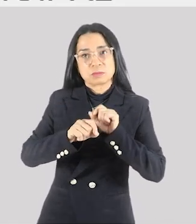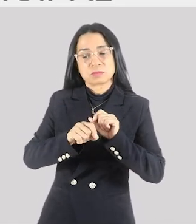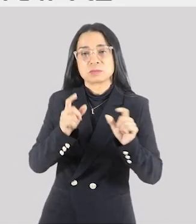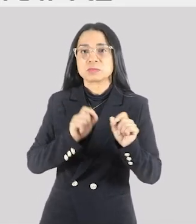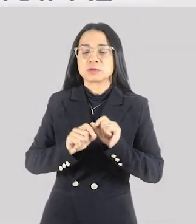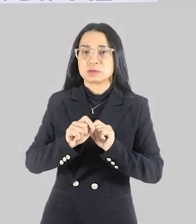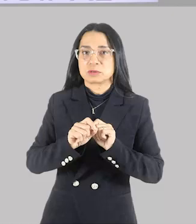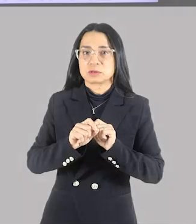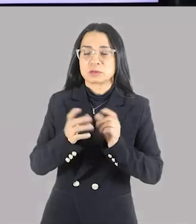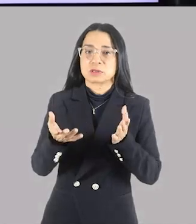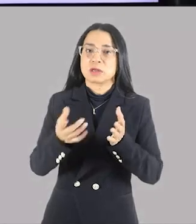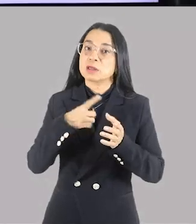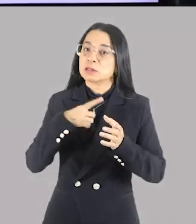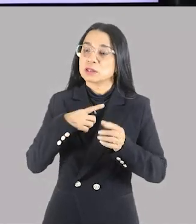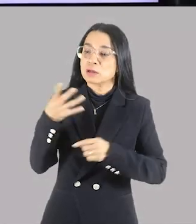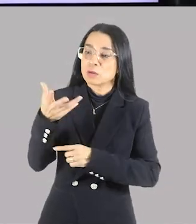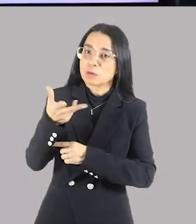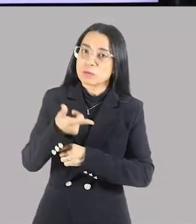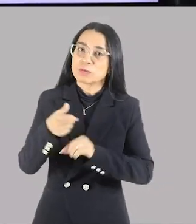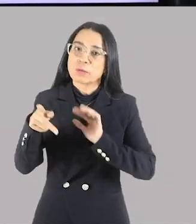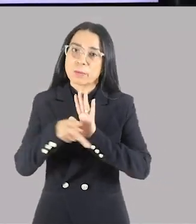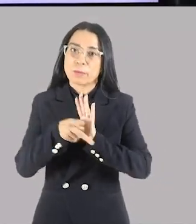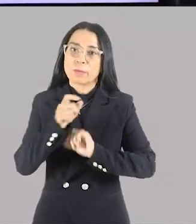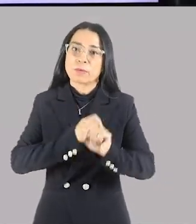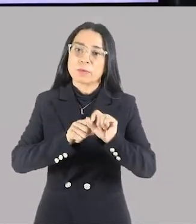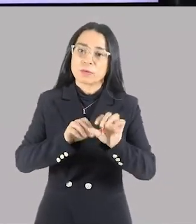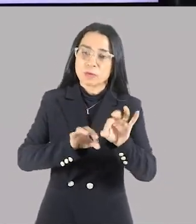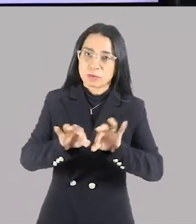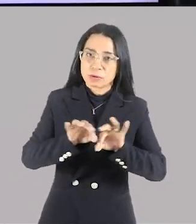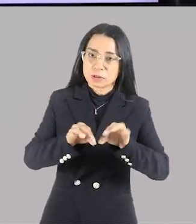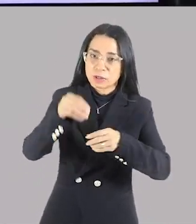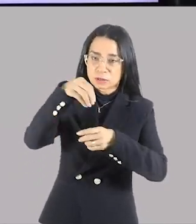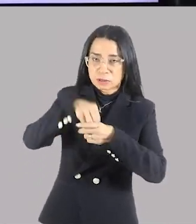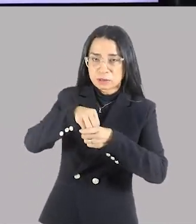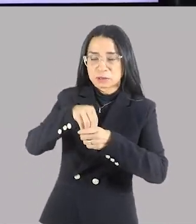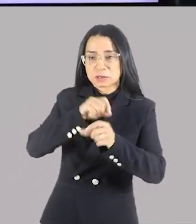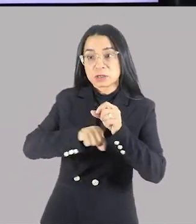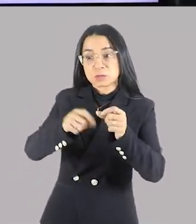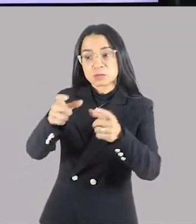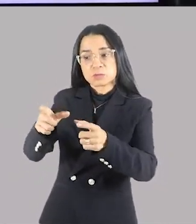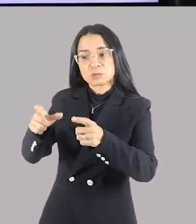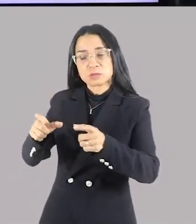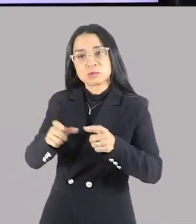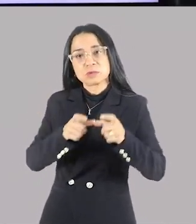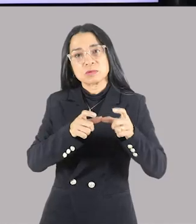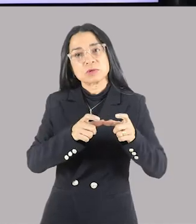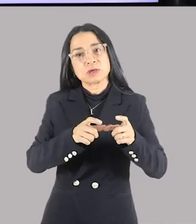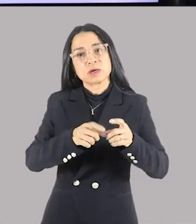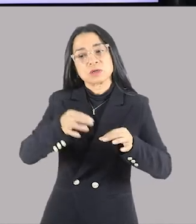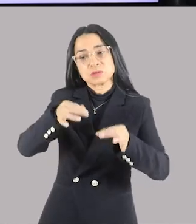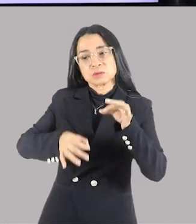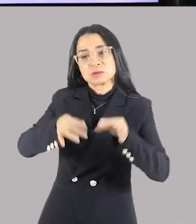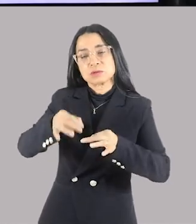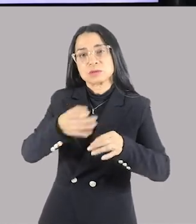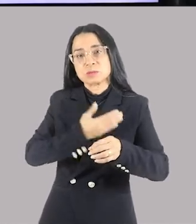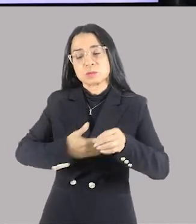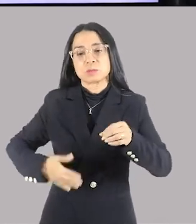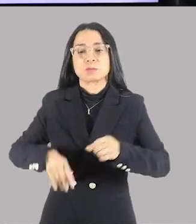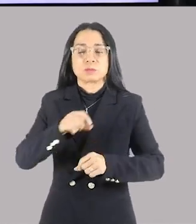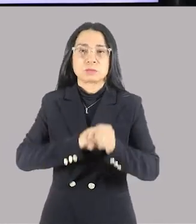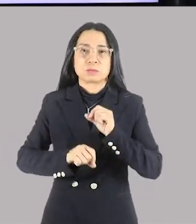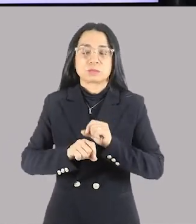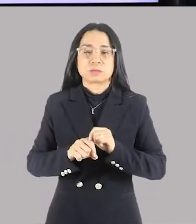competências específicas divididas dentre as pessoas jurídicas de direito público, ou seja, os entes da administração